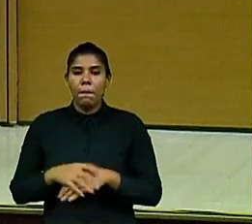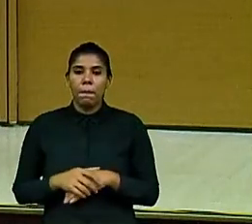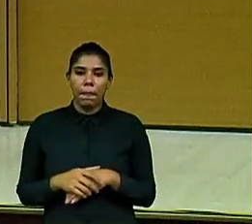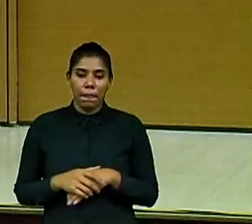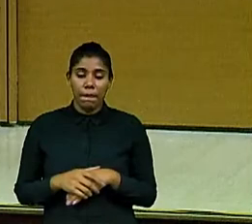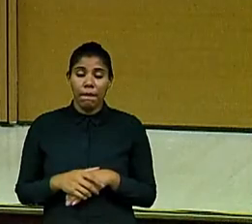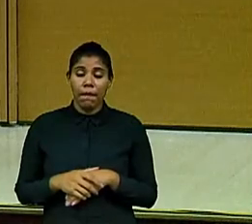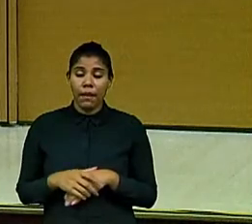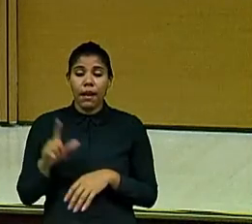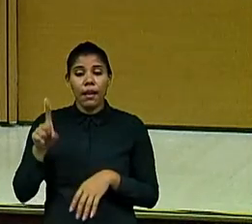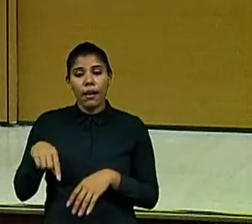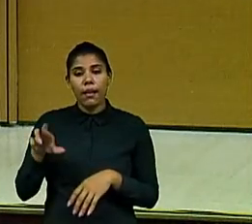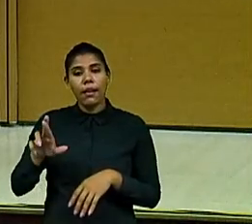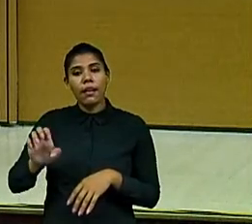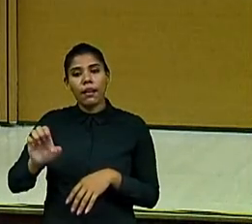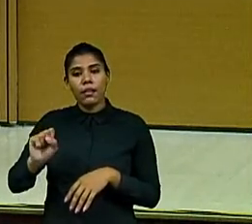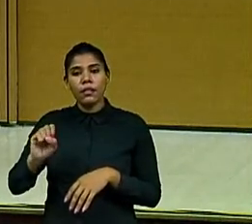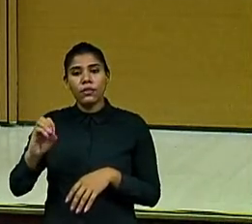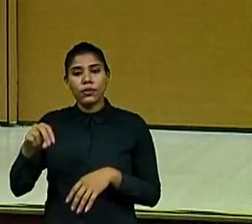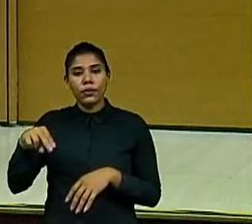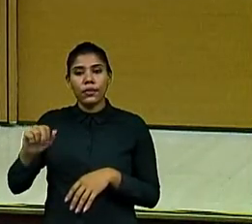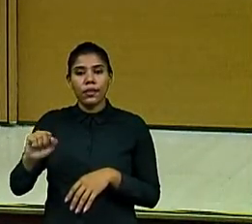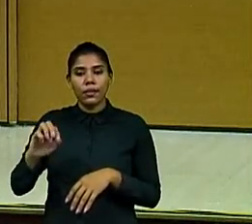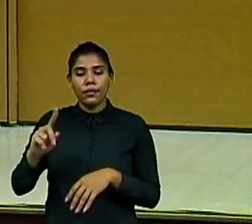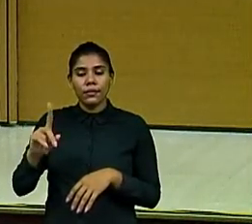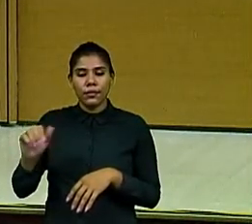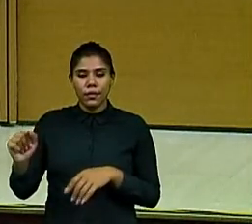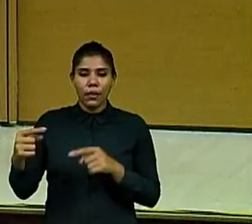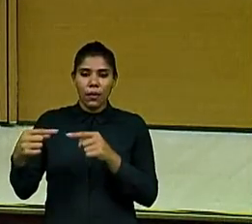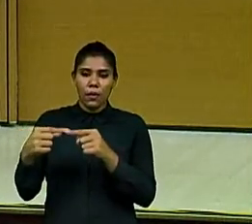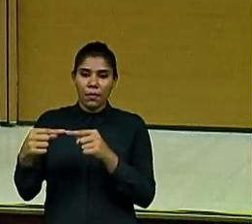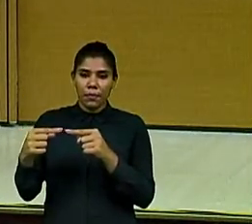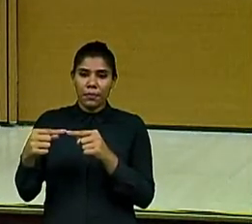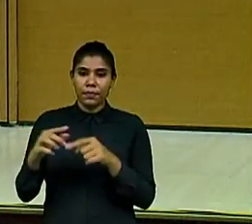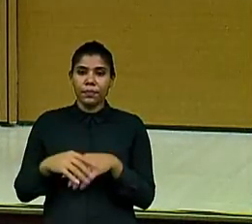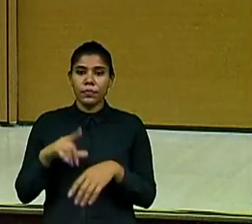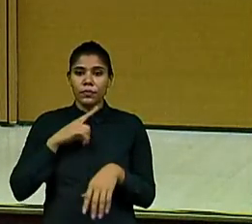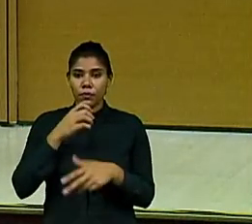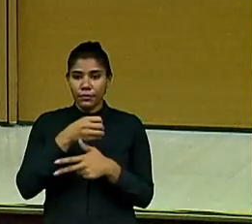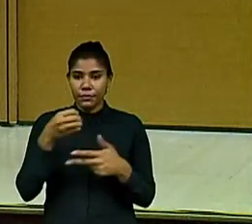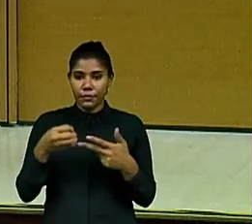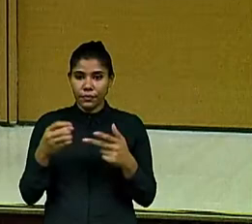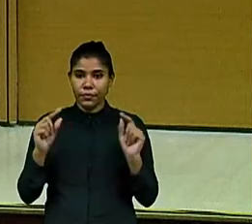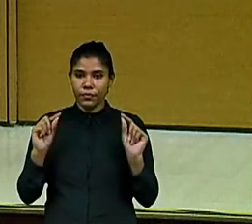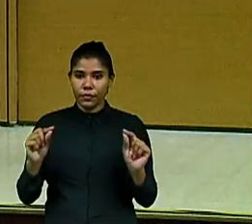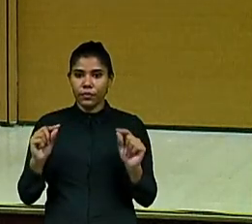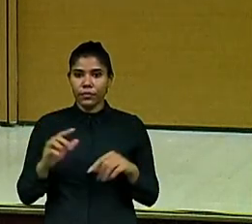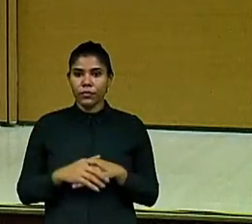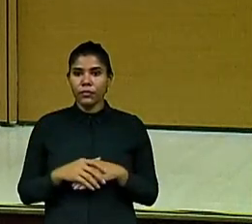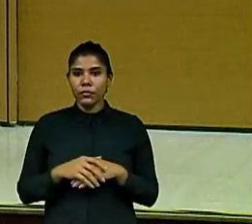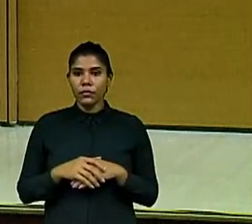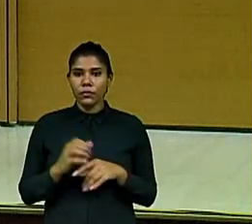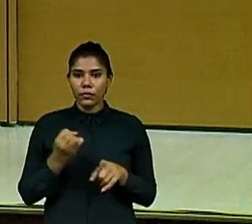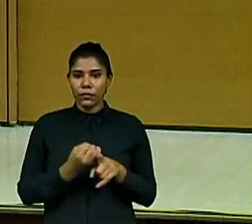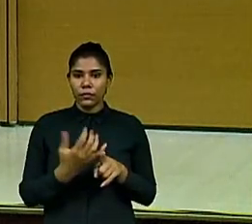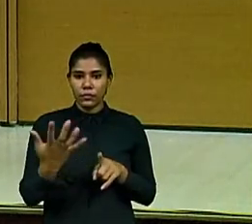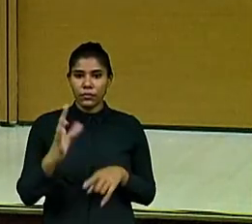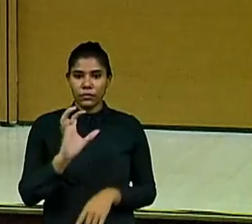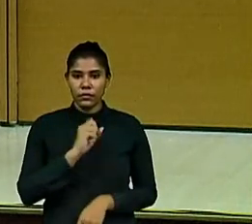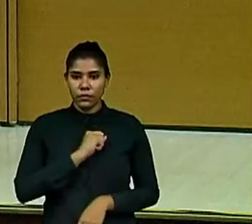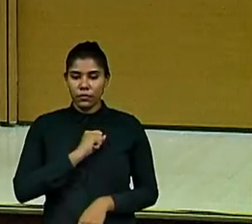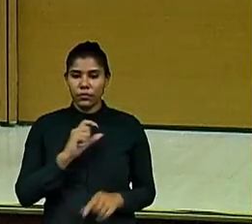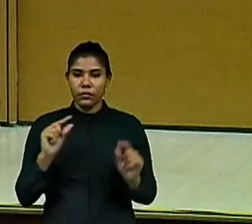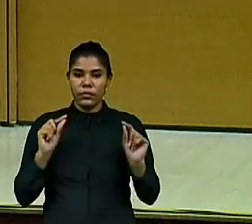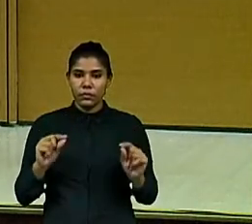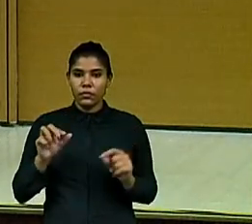quando você pessoal diz que inclusive caiu na prova do Enem o físico adora fazer